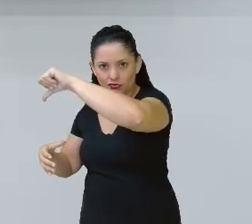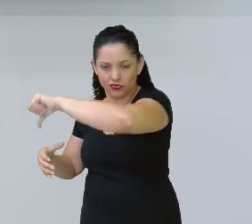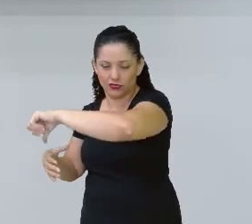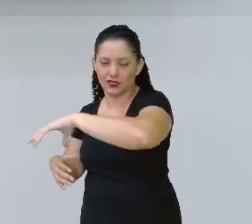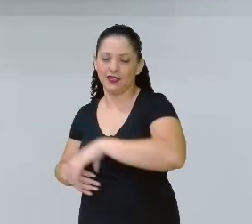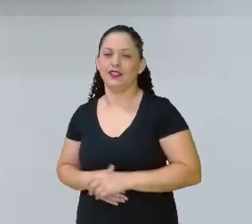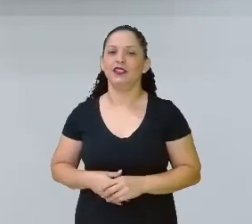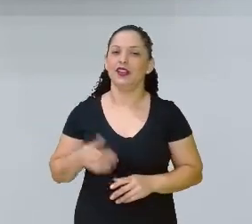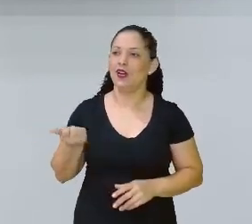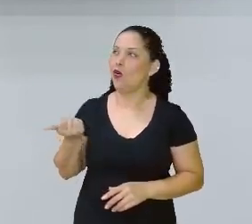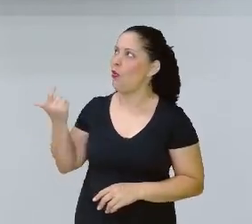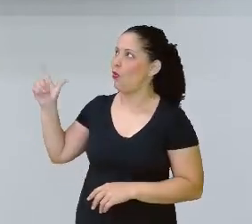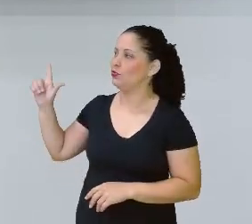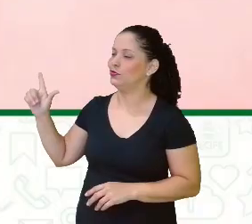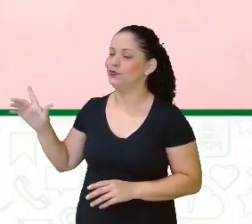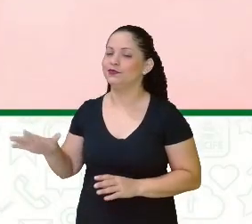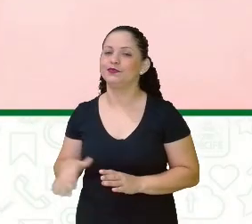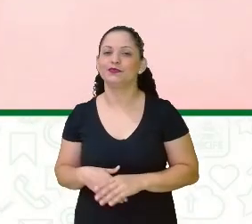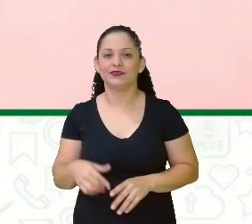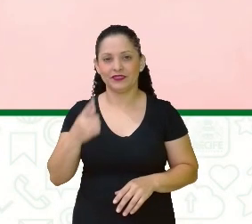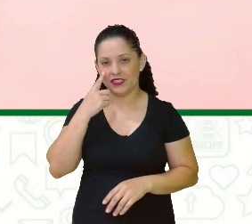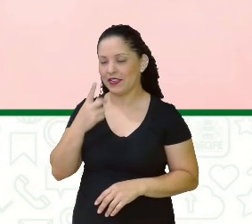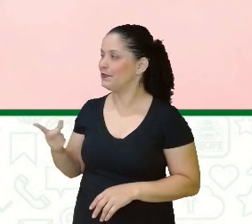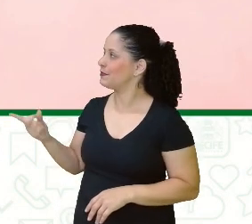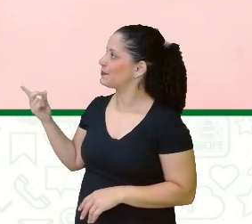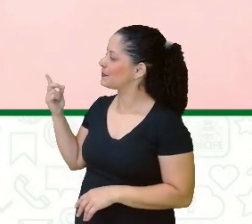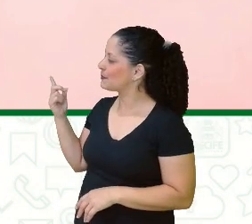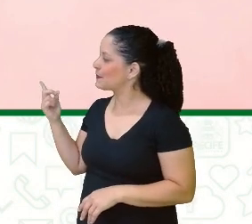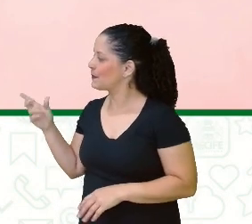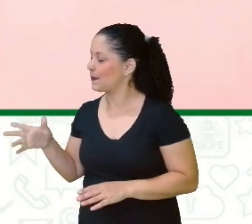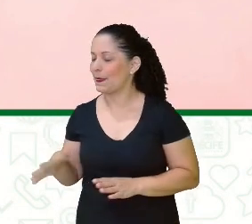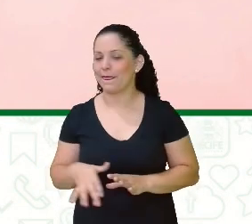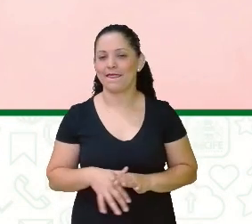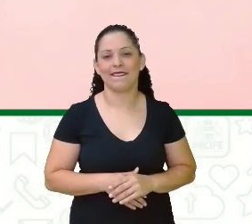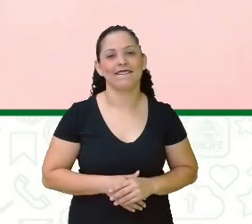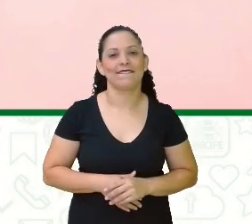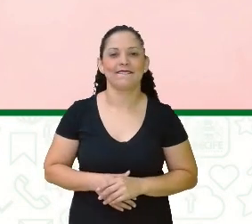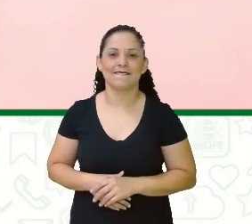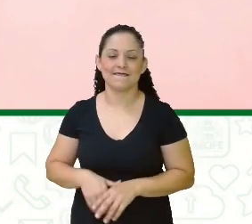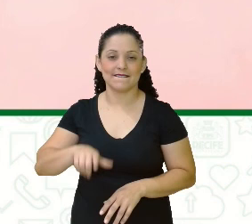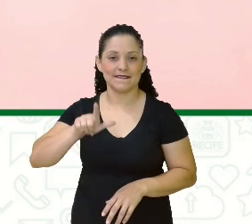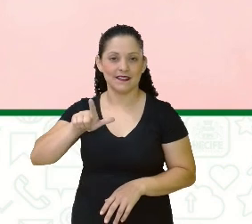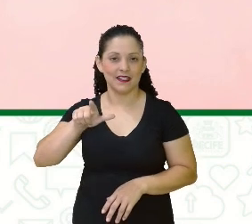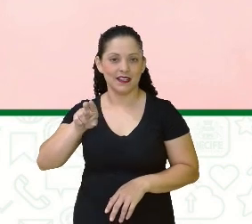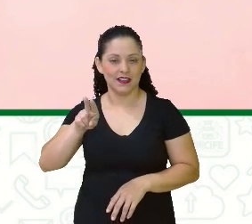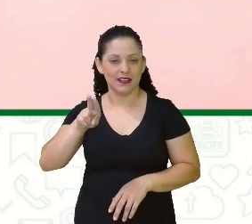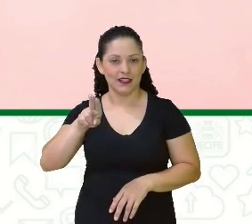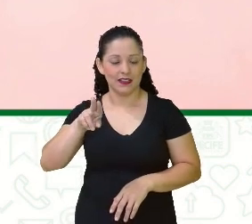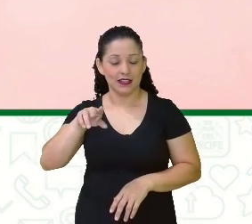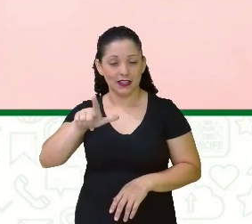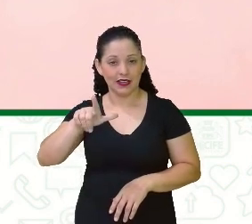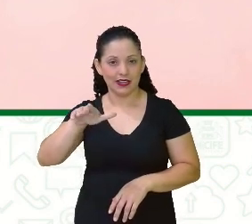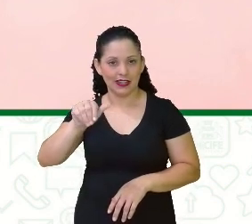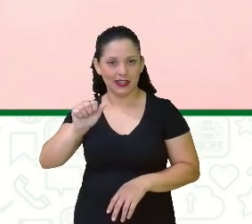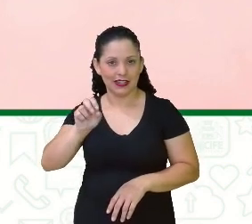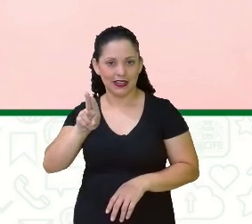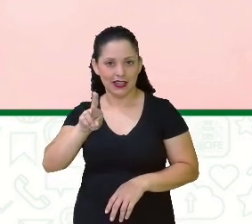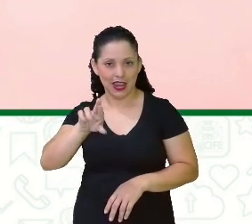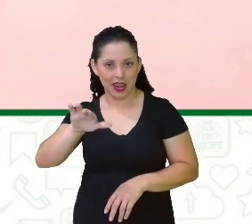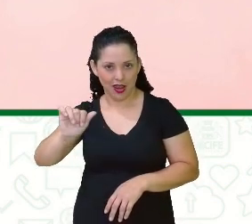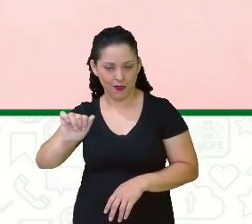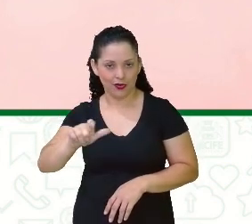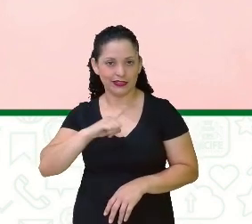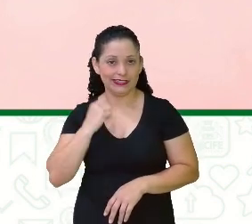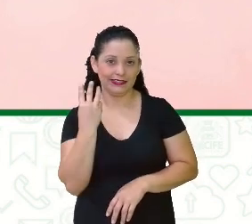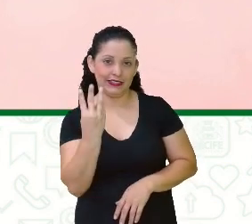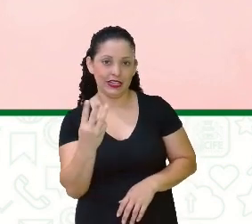problema. Eu trouxe um outro, olha só. Então, Laura serviu 3 pizzas de mesmo